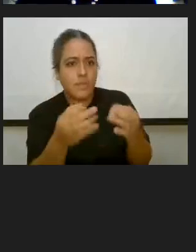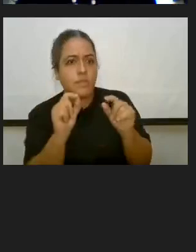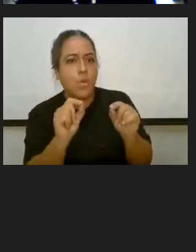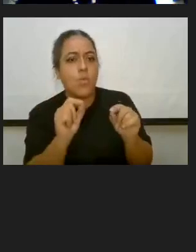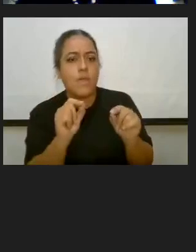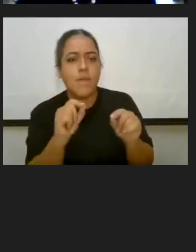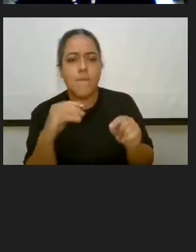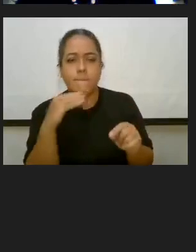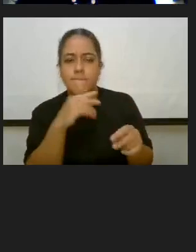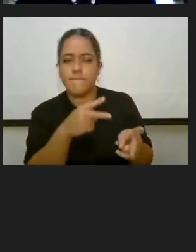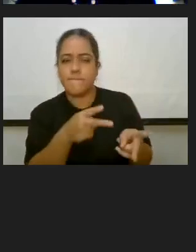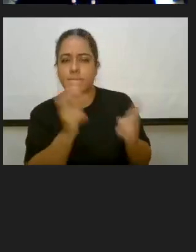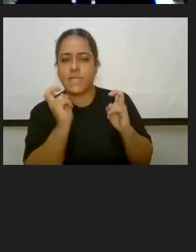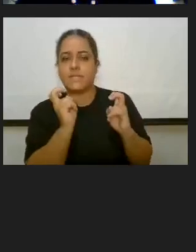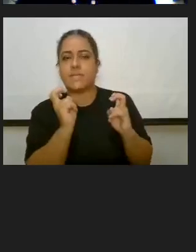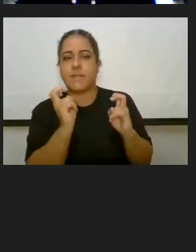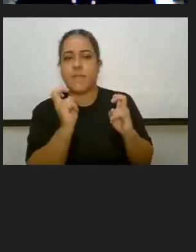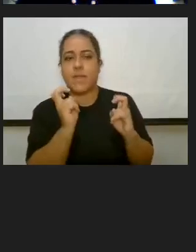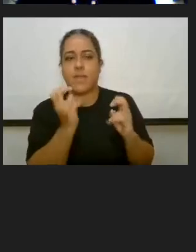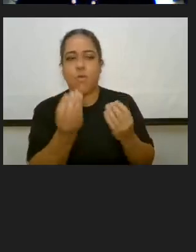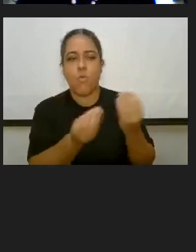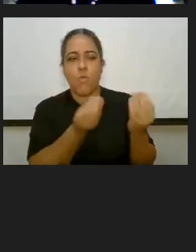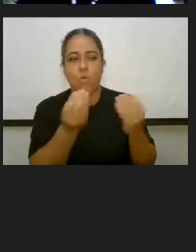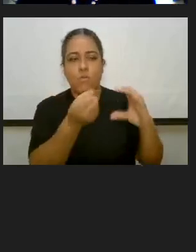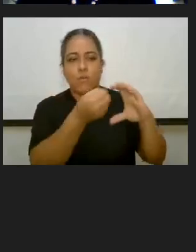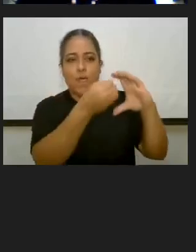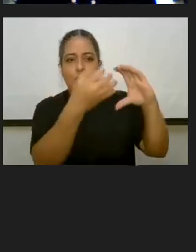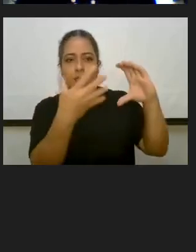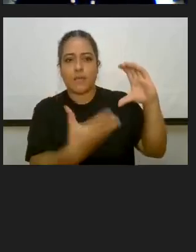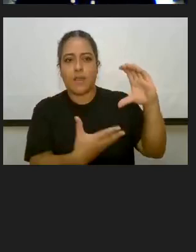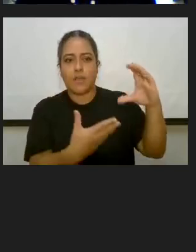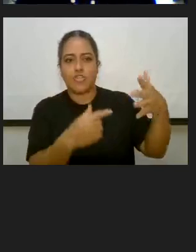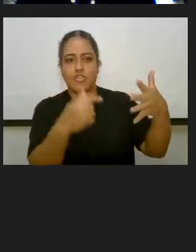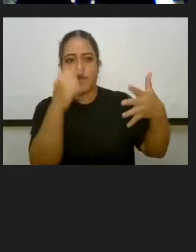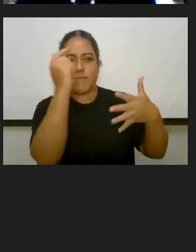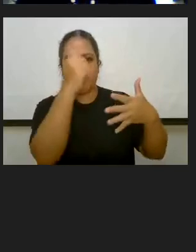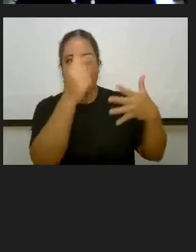intensidade com que esses sinais eles aparecem. E